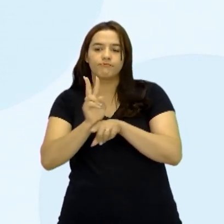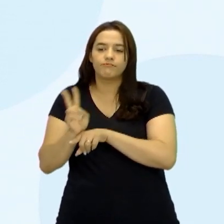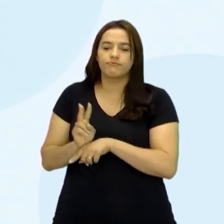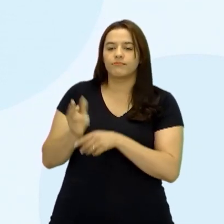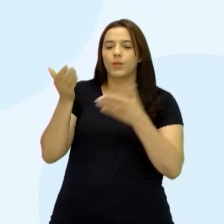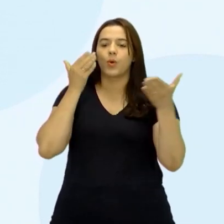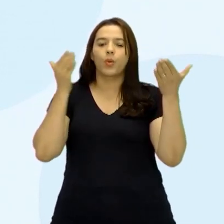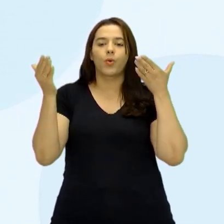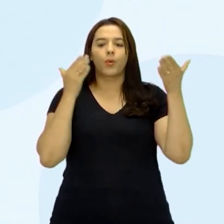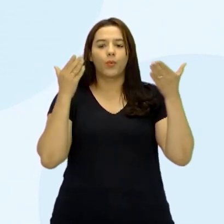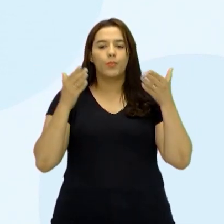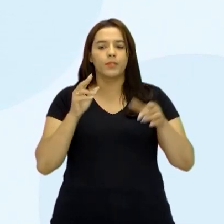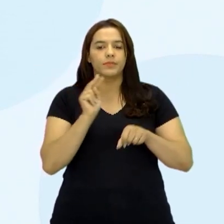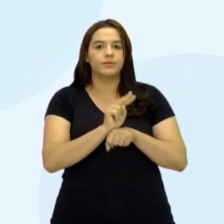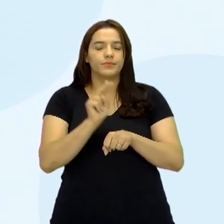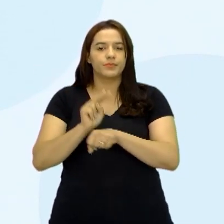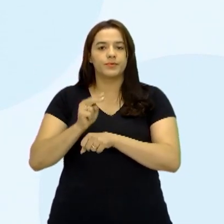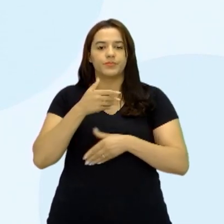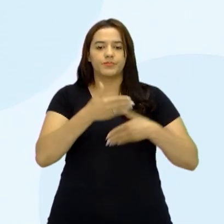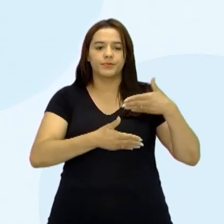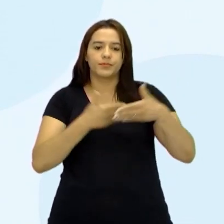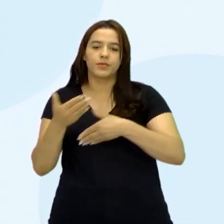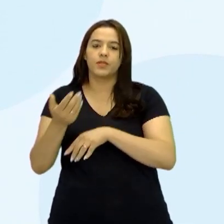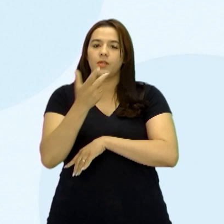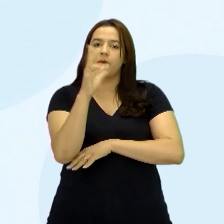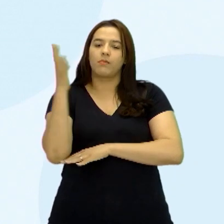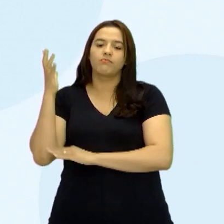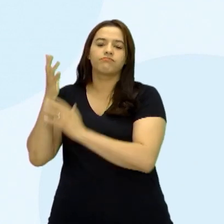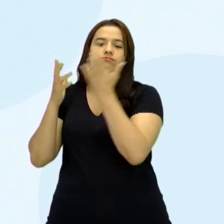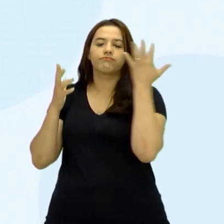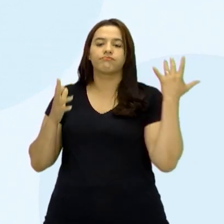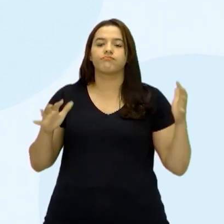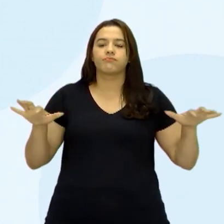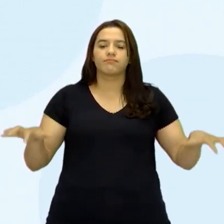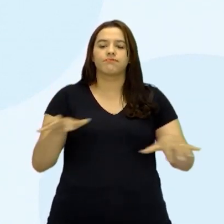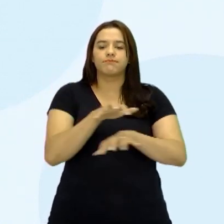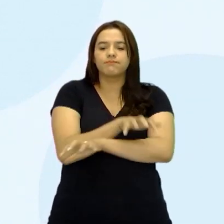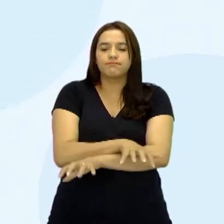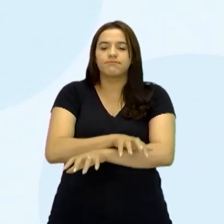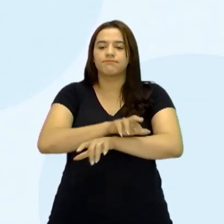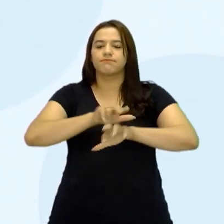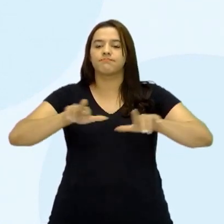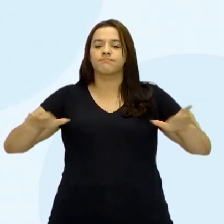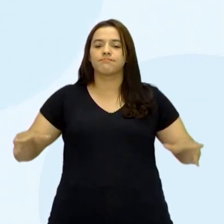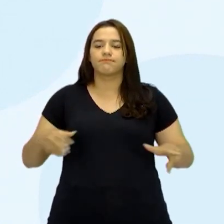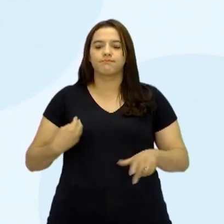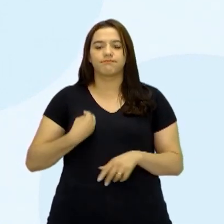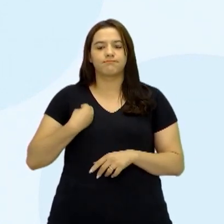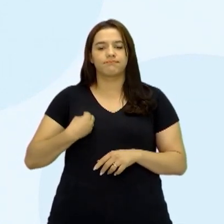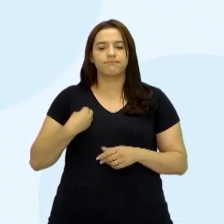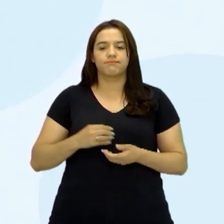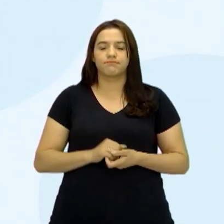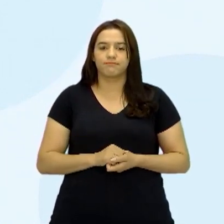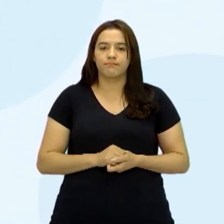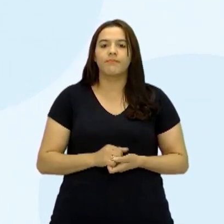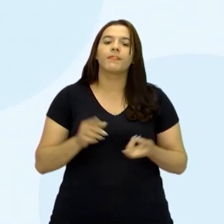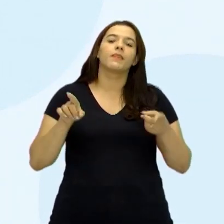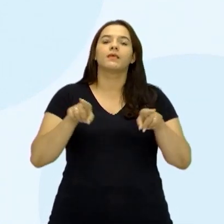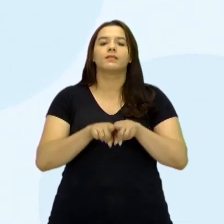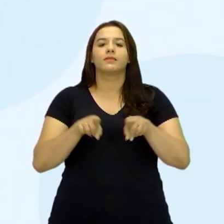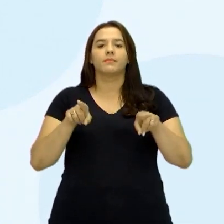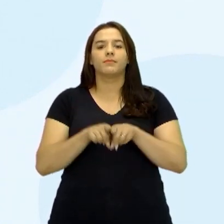as práticas de conservação e preservação da biodiversidade nas regiões brasileiras. A unidade